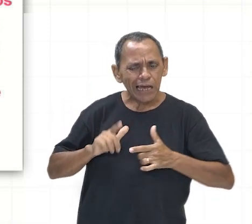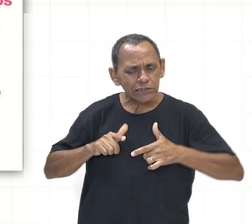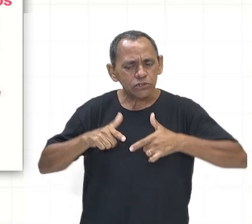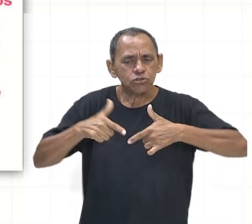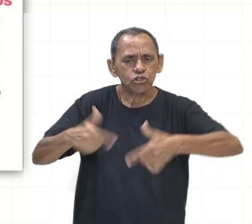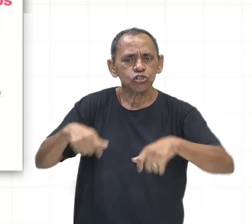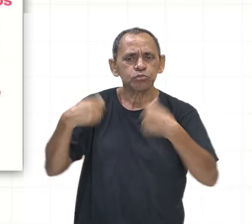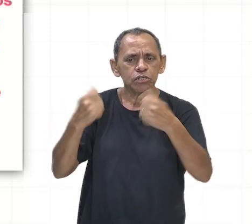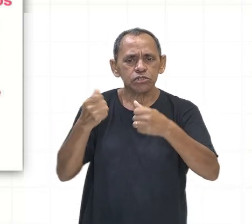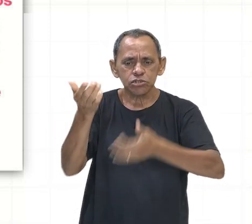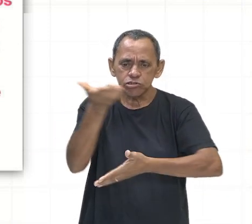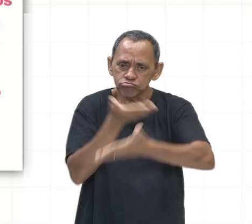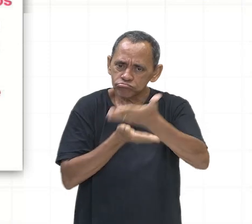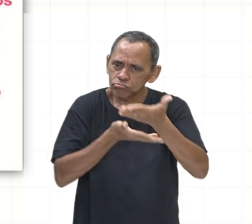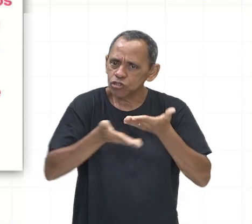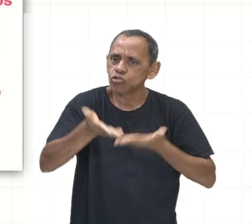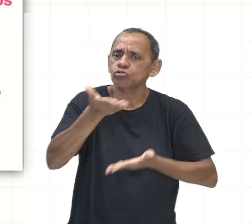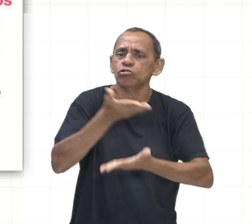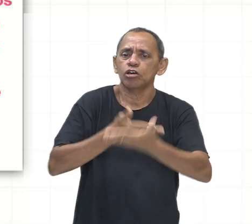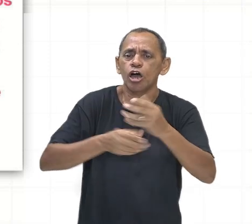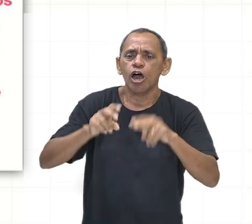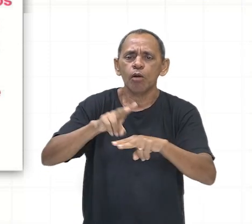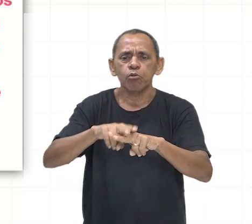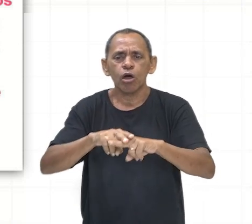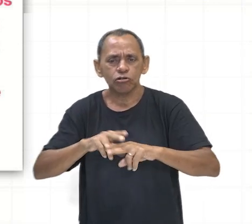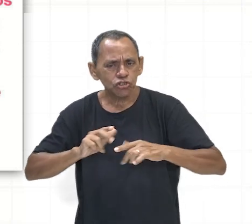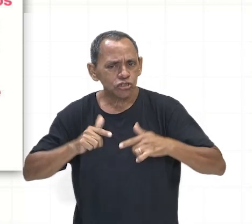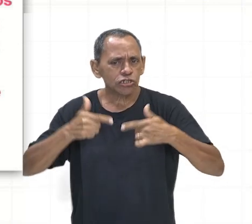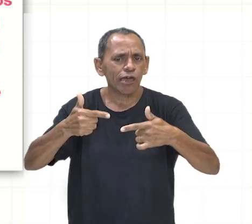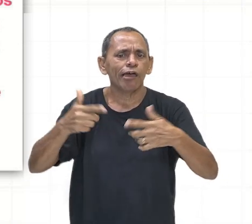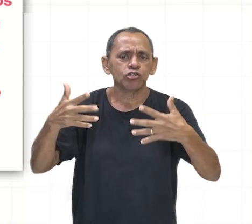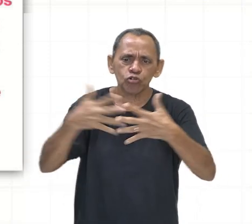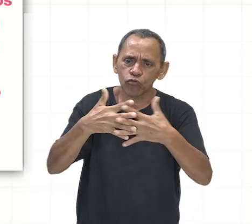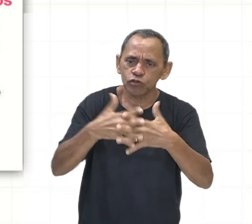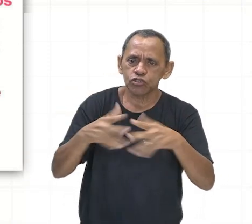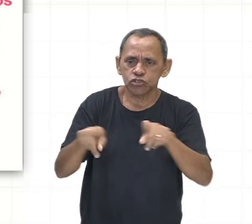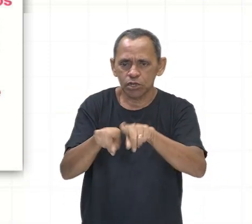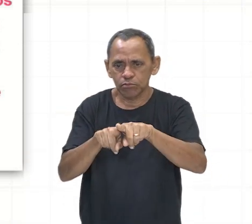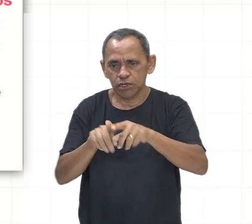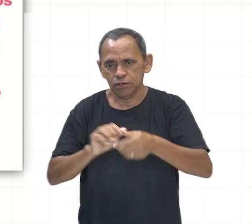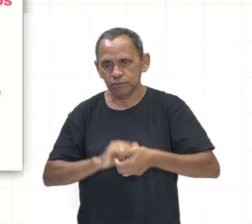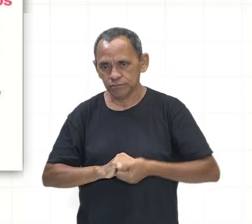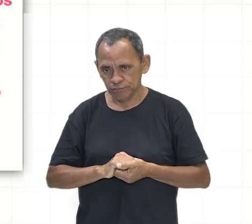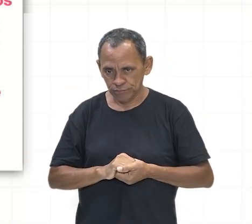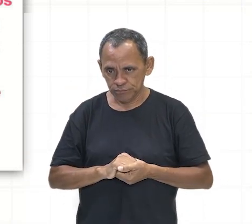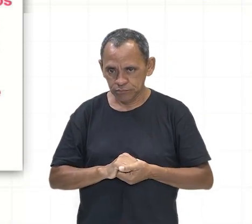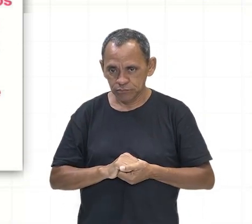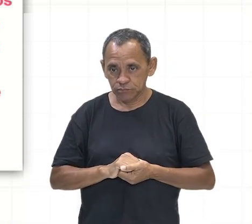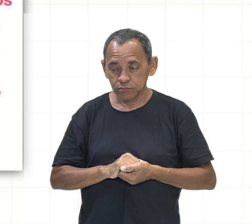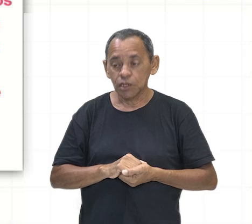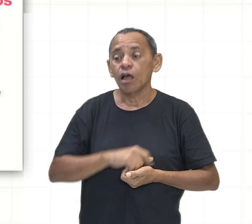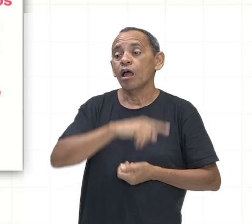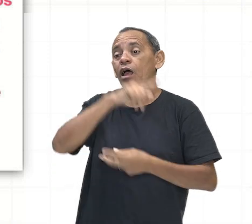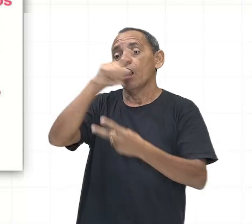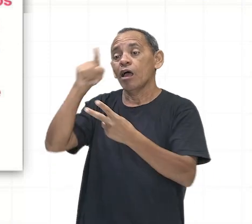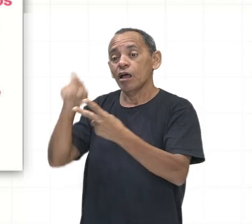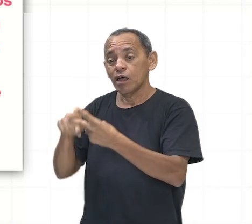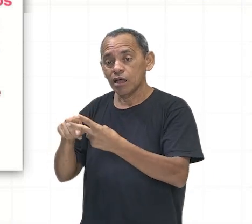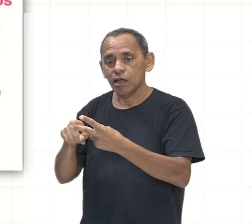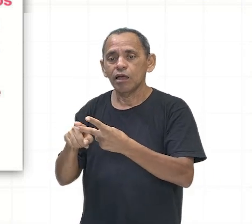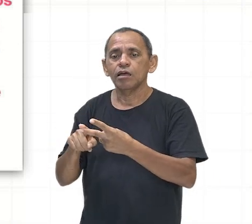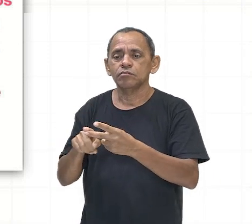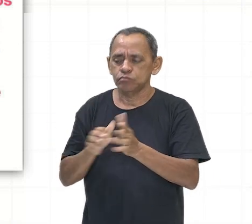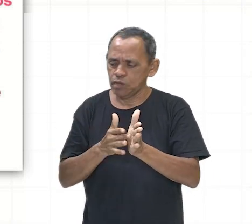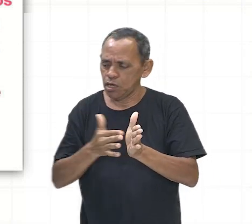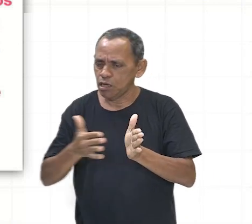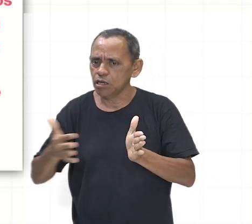não desembocar num caos total? Por outro lado, o ser humano, ao longo da história e das